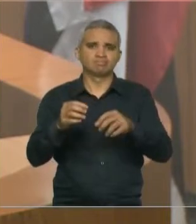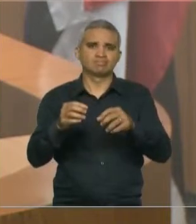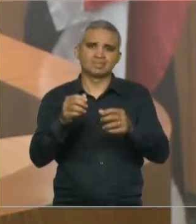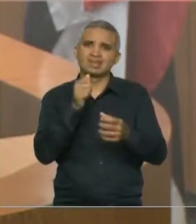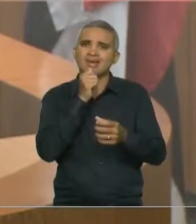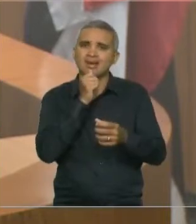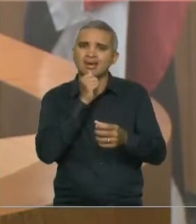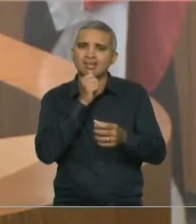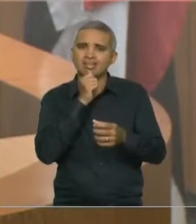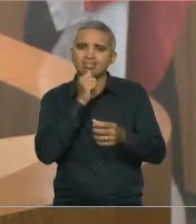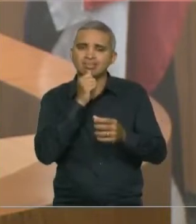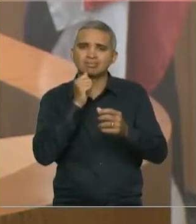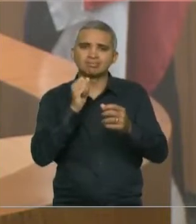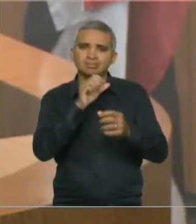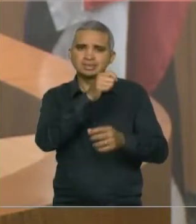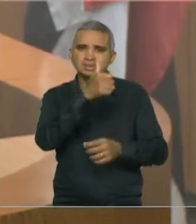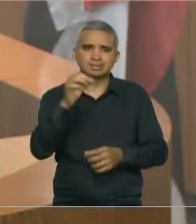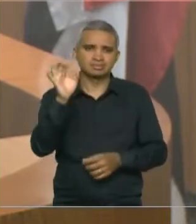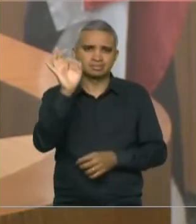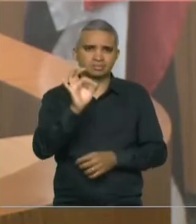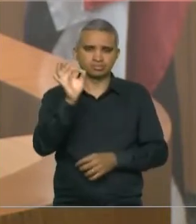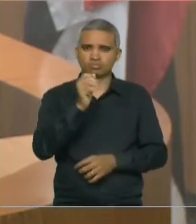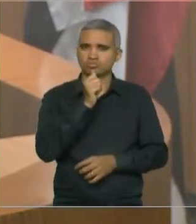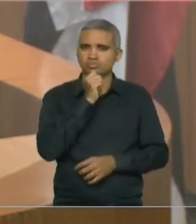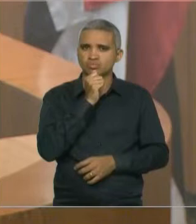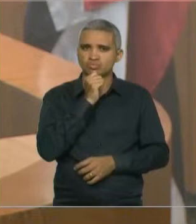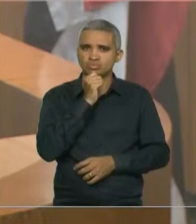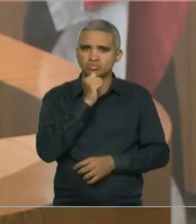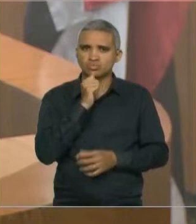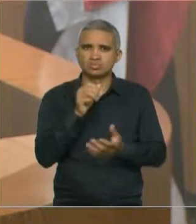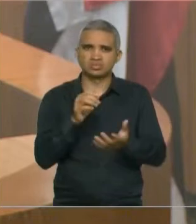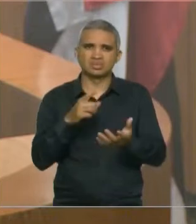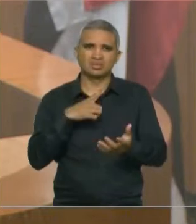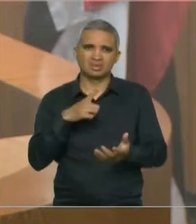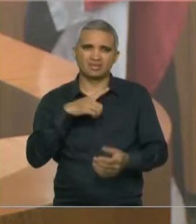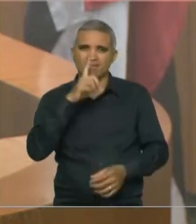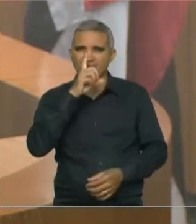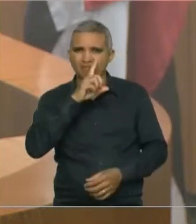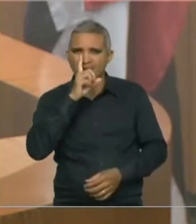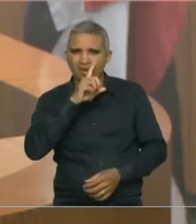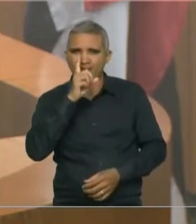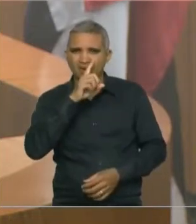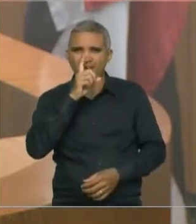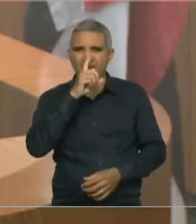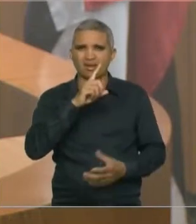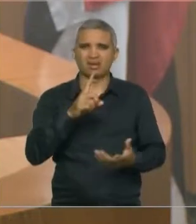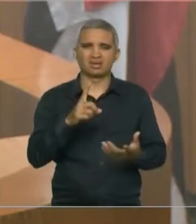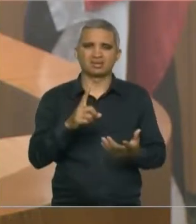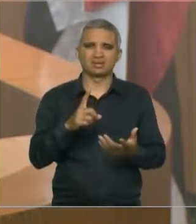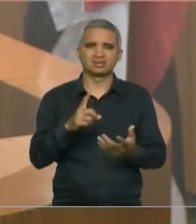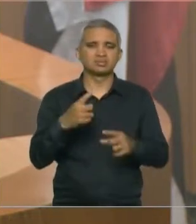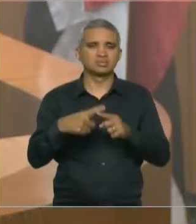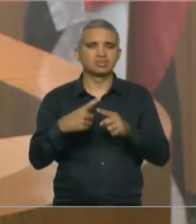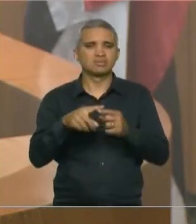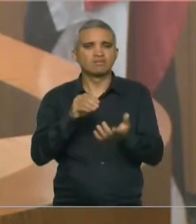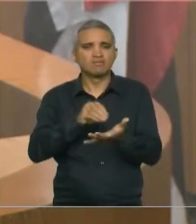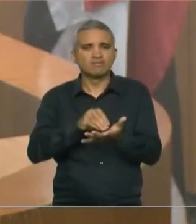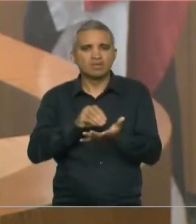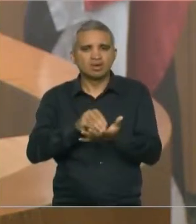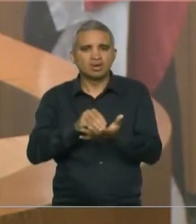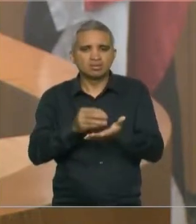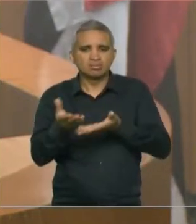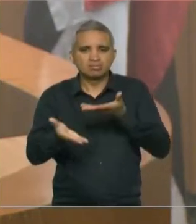no custo, de não, às vezes, ter aquela identificação com o paciente, de conversar com ele. Muitas coisas